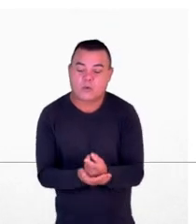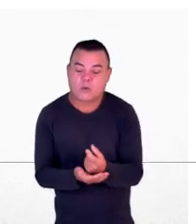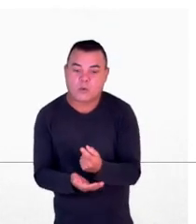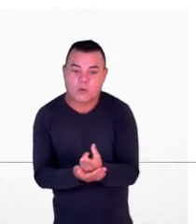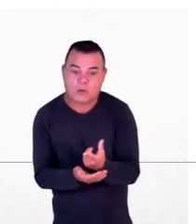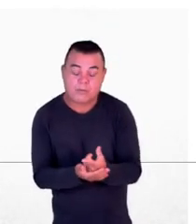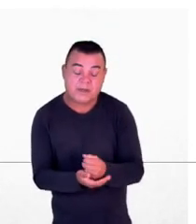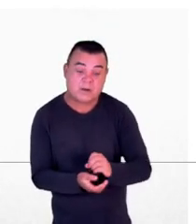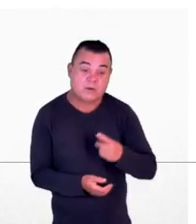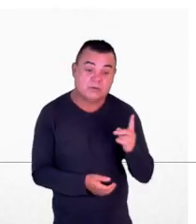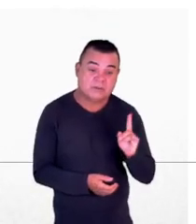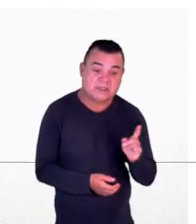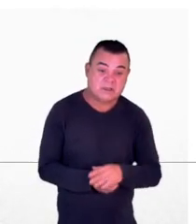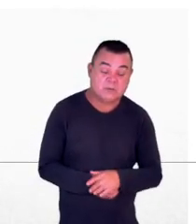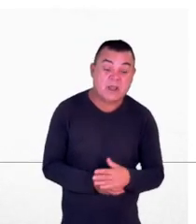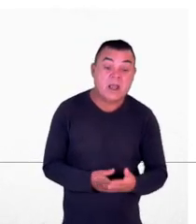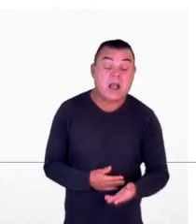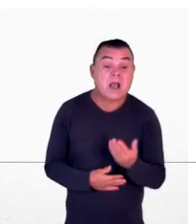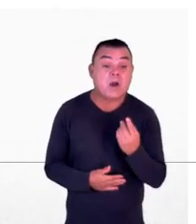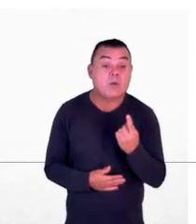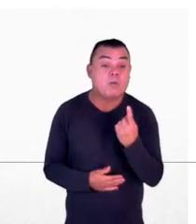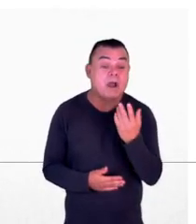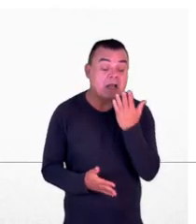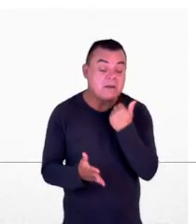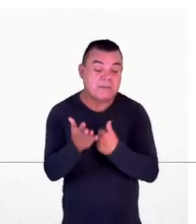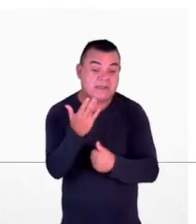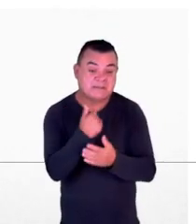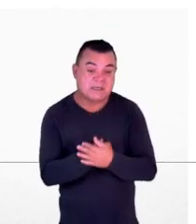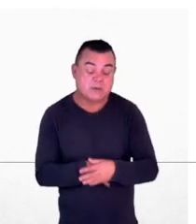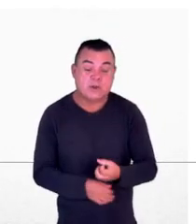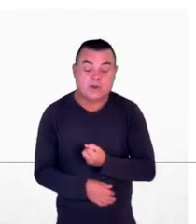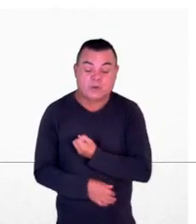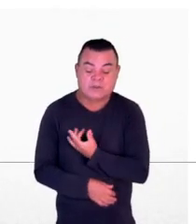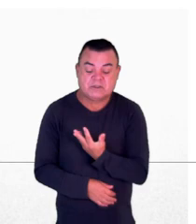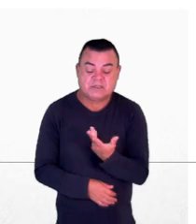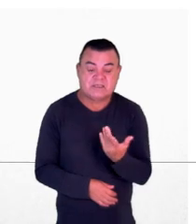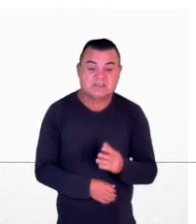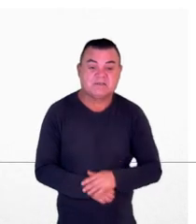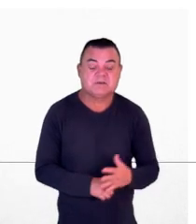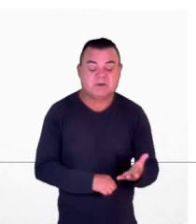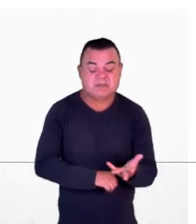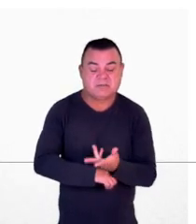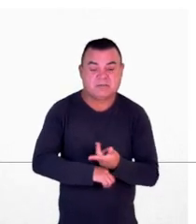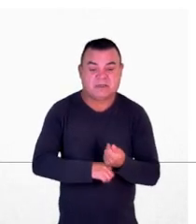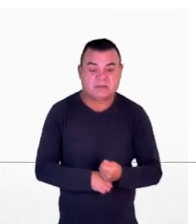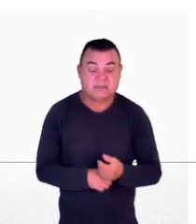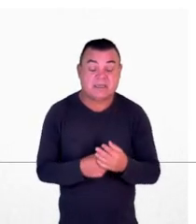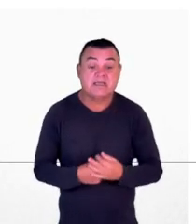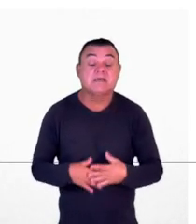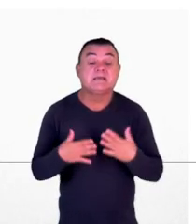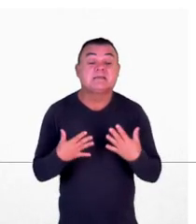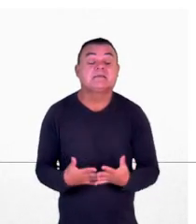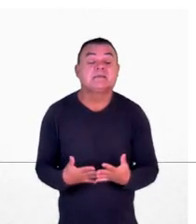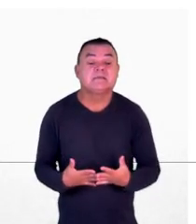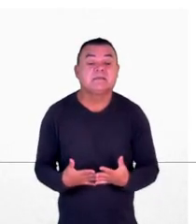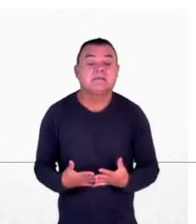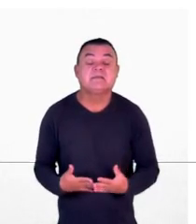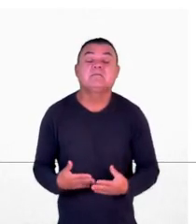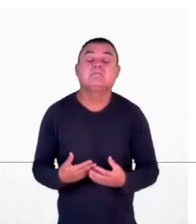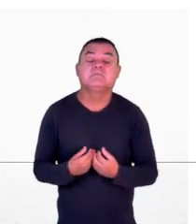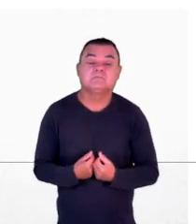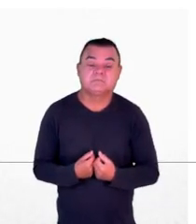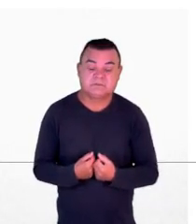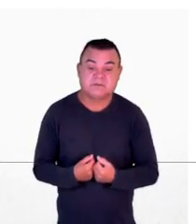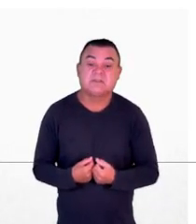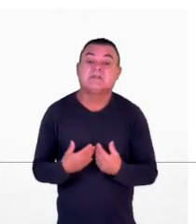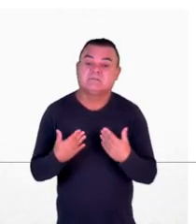alimentação quantitativa E qualitativamente adequada e suficiente que corresponda às tradições